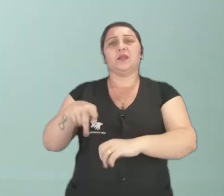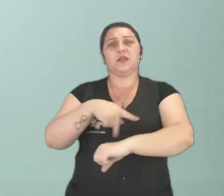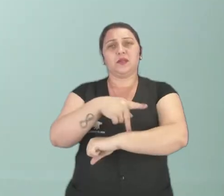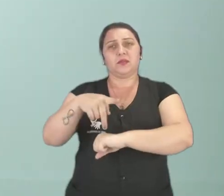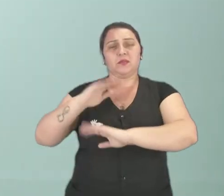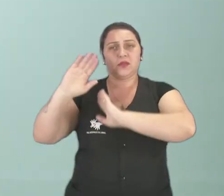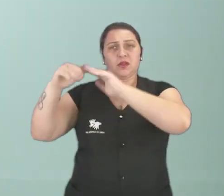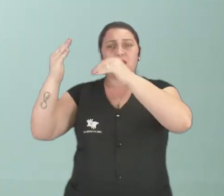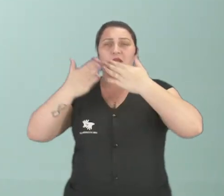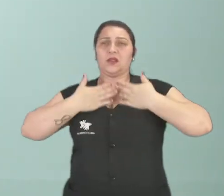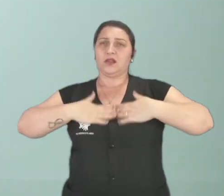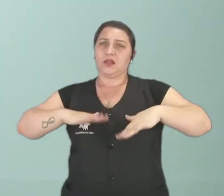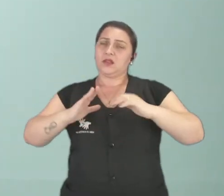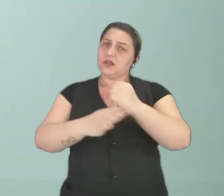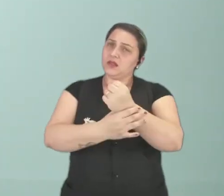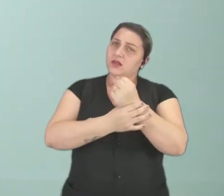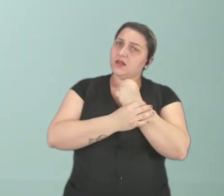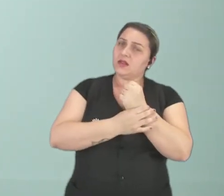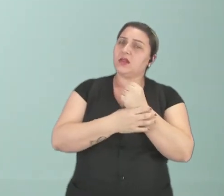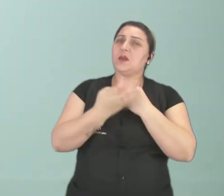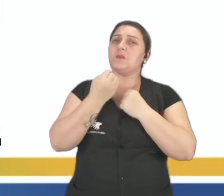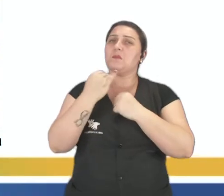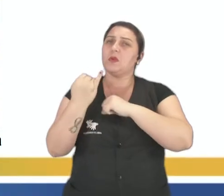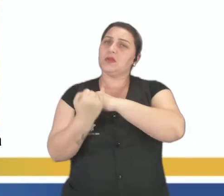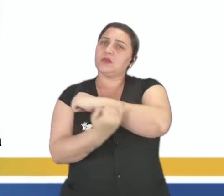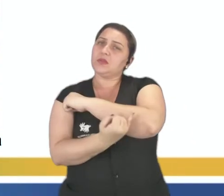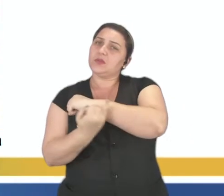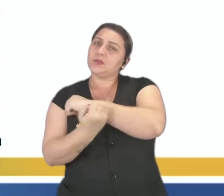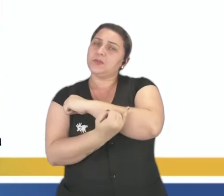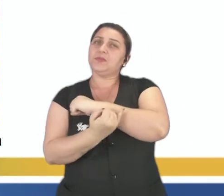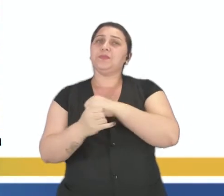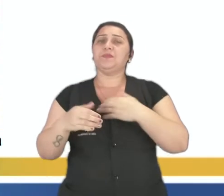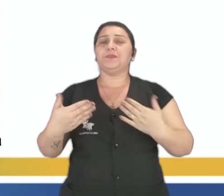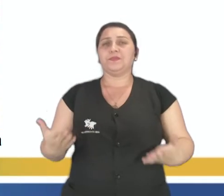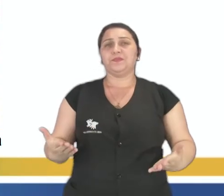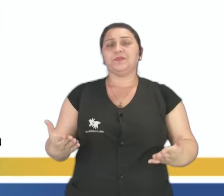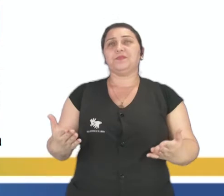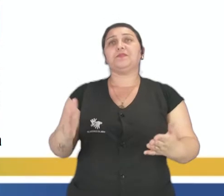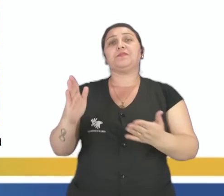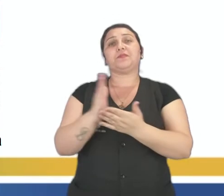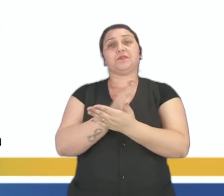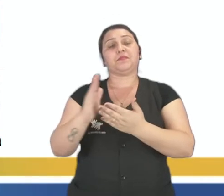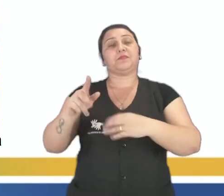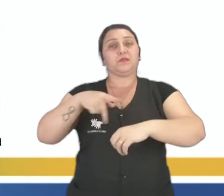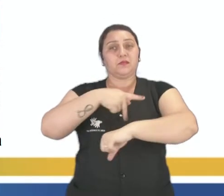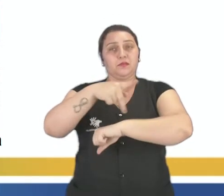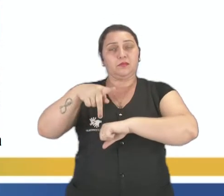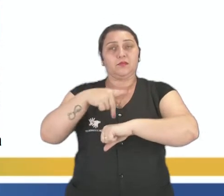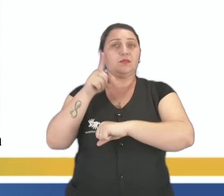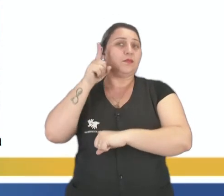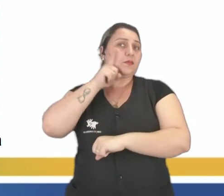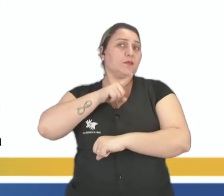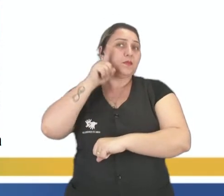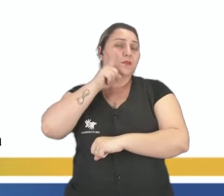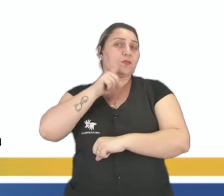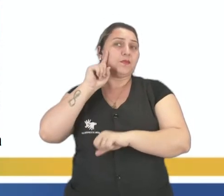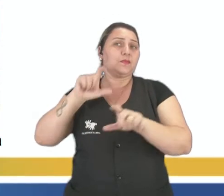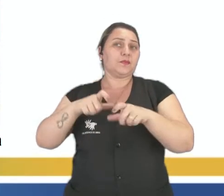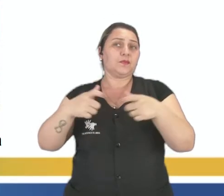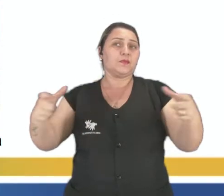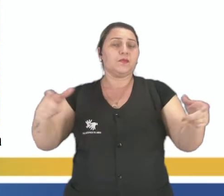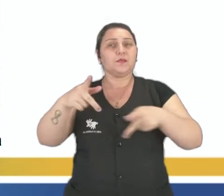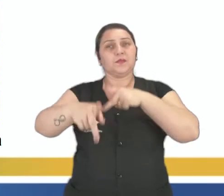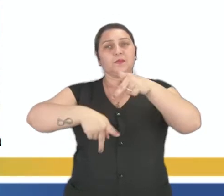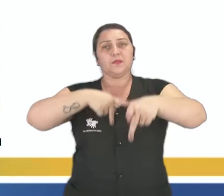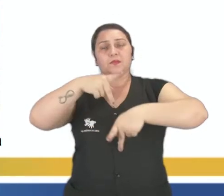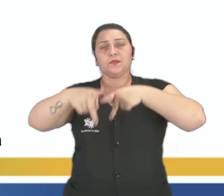desenvolvidos, de tranquilidade, de segurança, de boa infraestrutura. Com exceção de alguns países, como os Estados Unidos, o crescimento